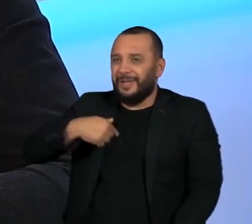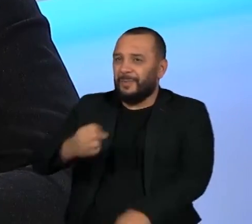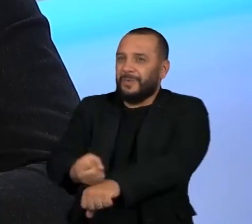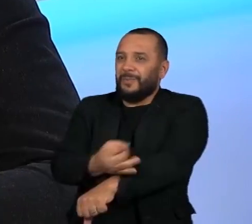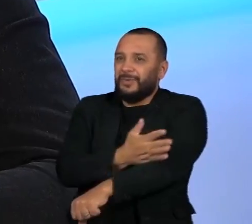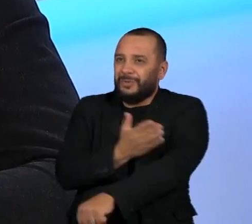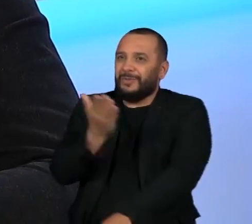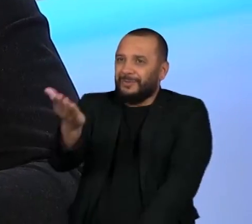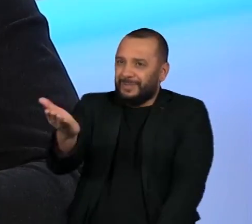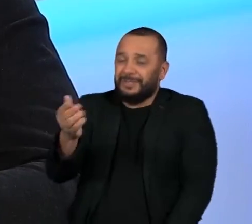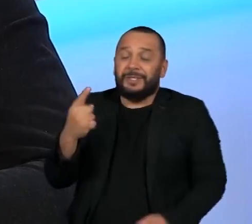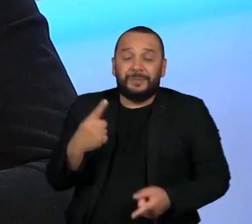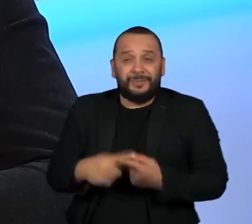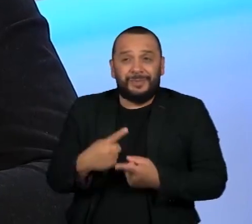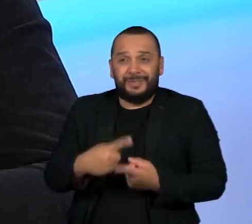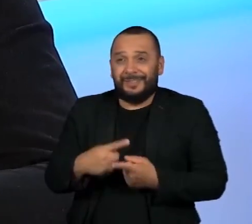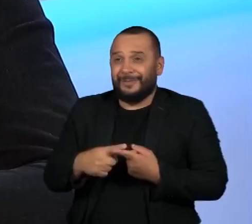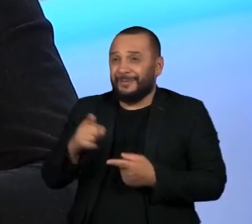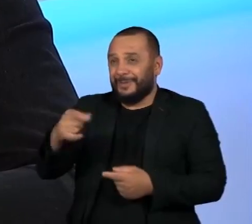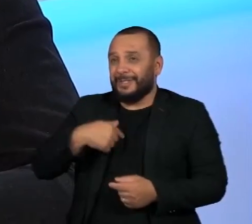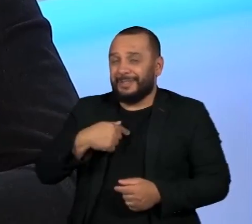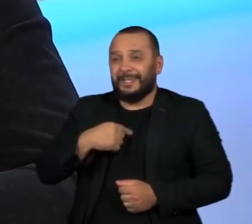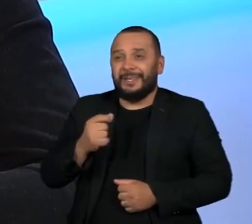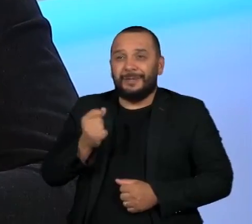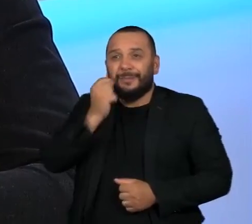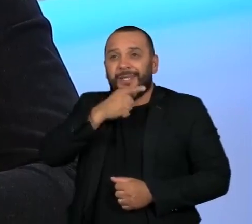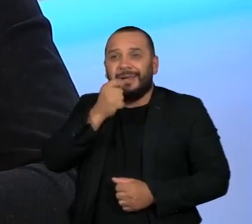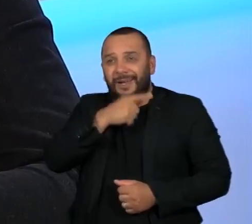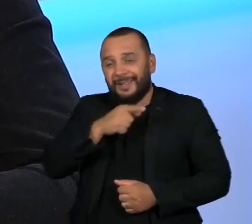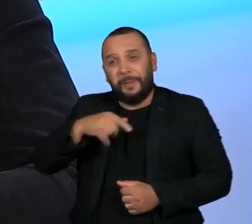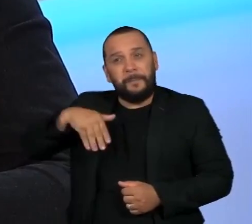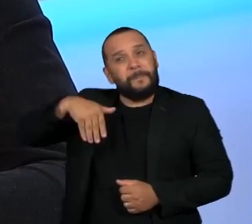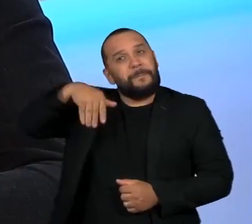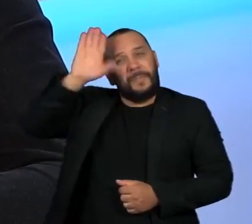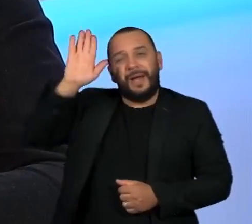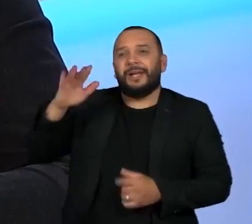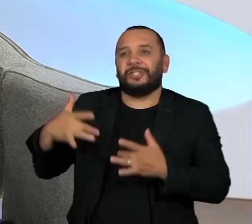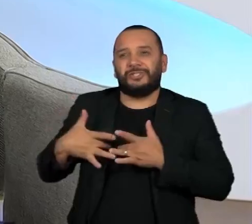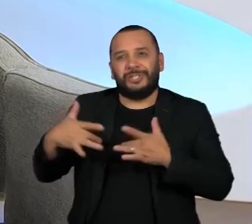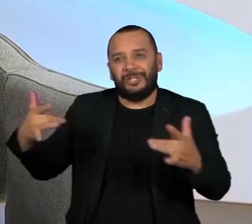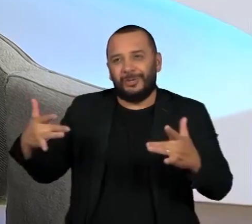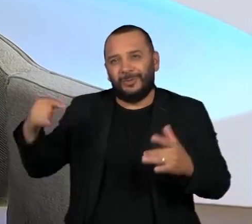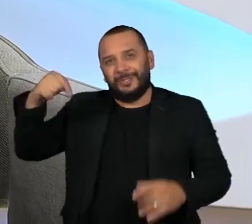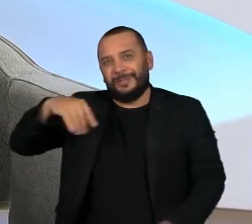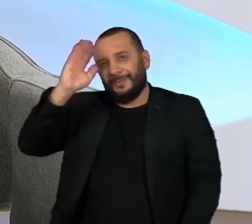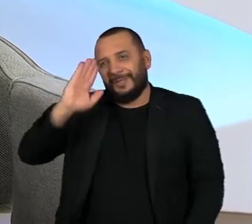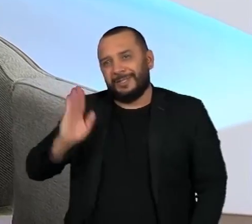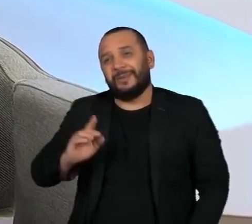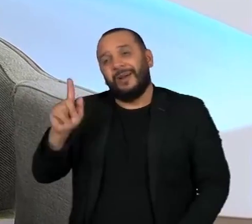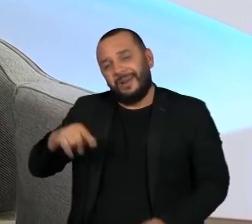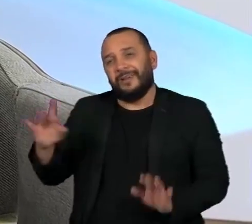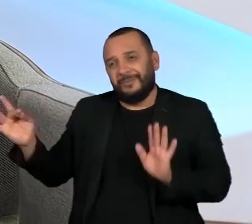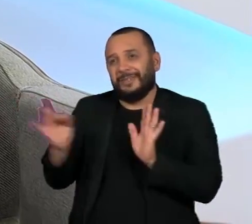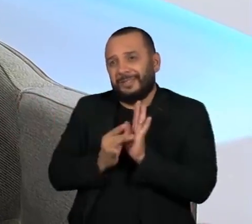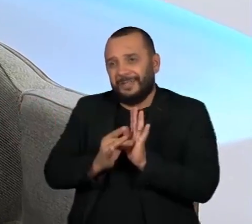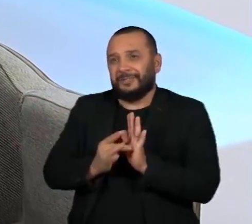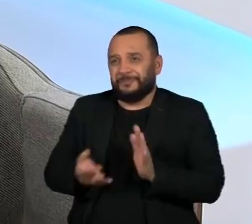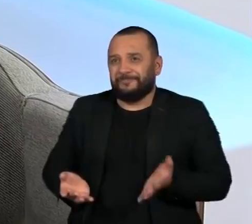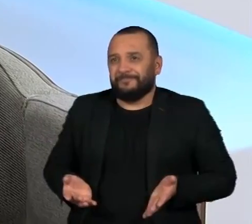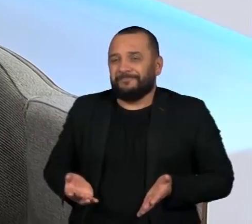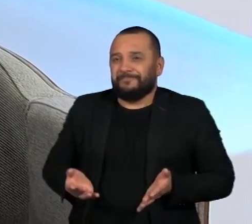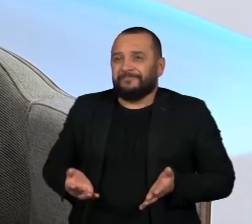é o Carlos Alberto é o humorista mais Generoso da comédia brasileira isso é um fato isso é um fato porque